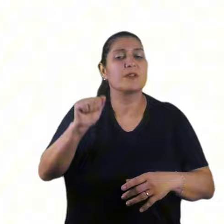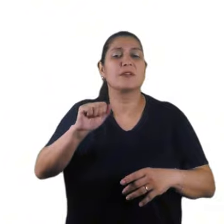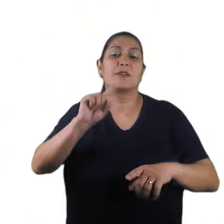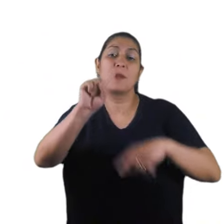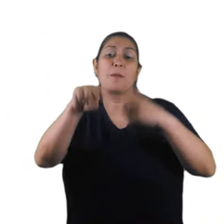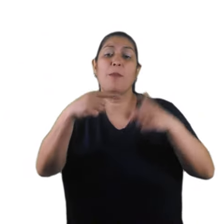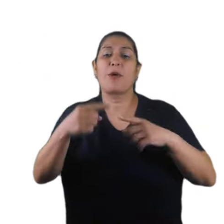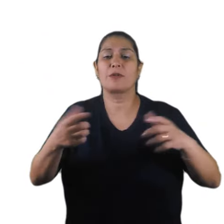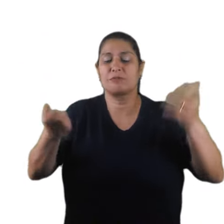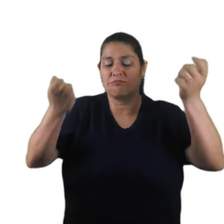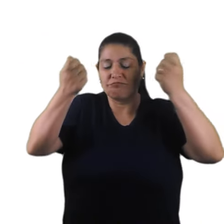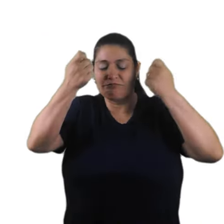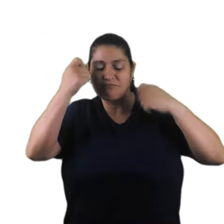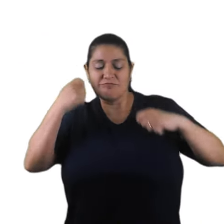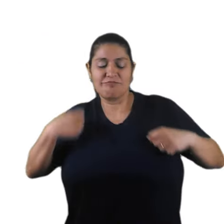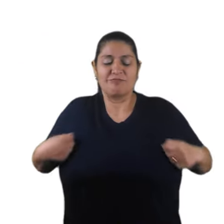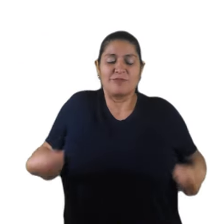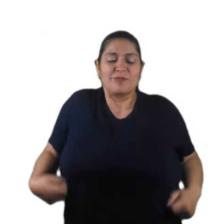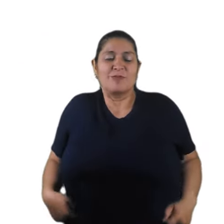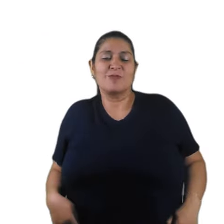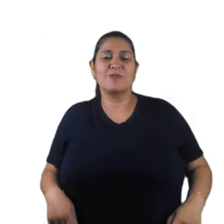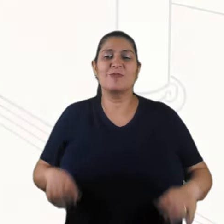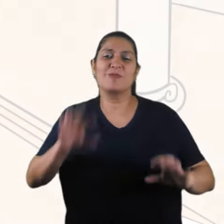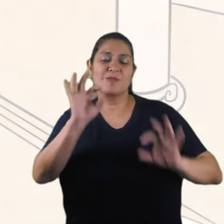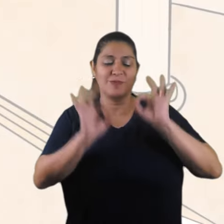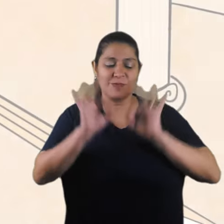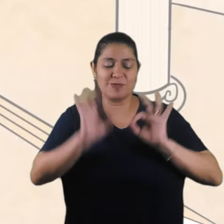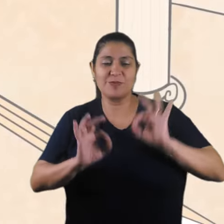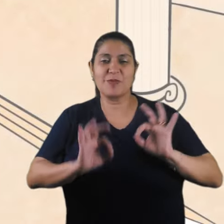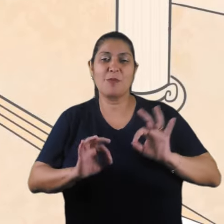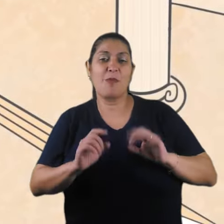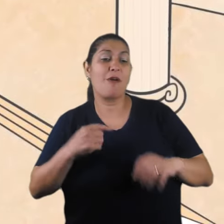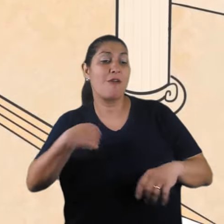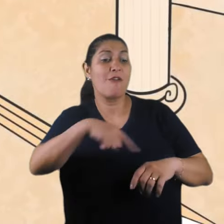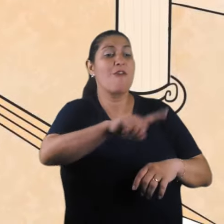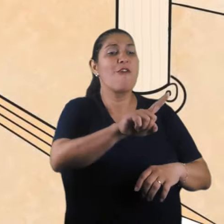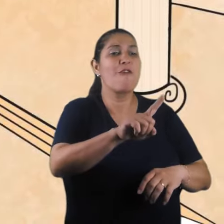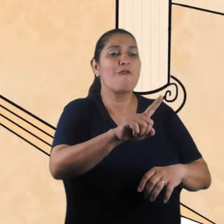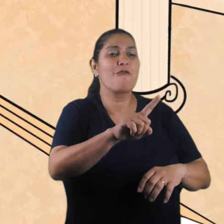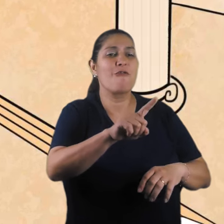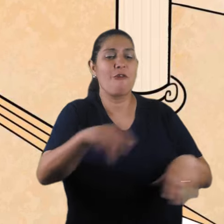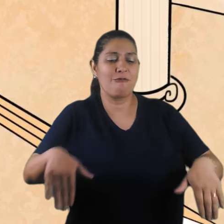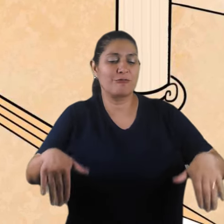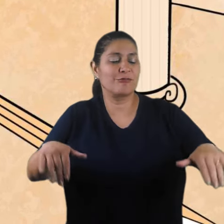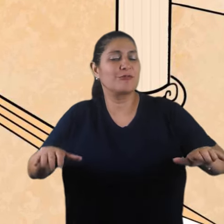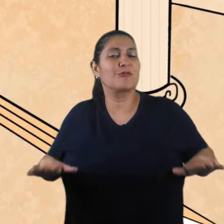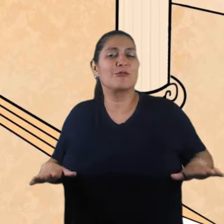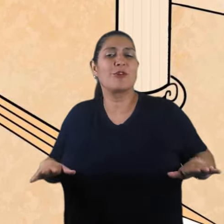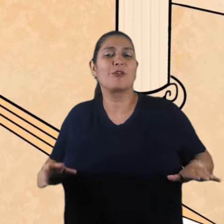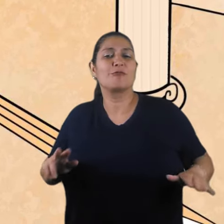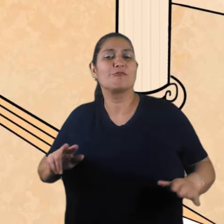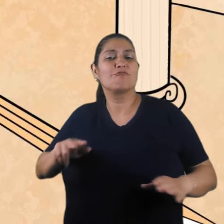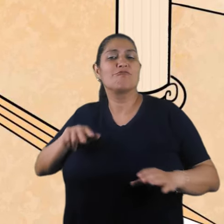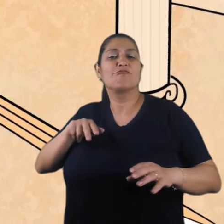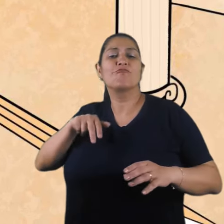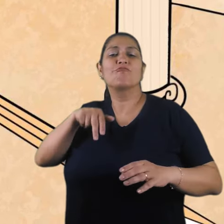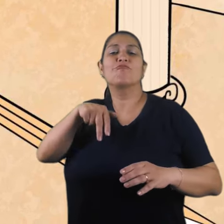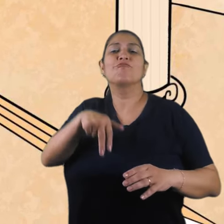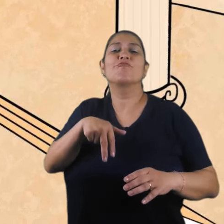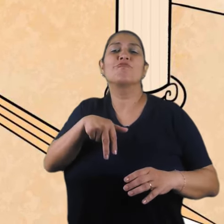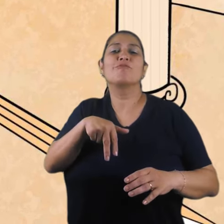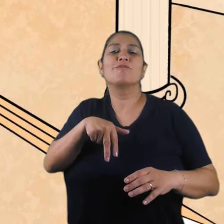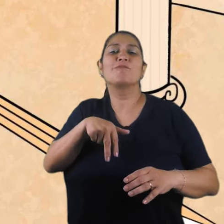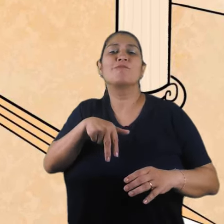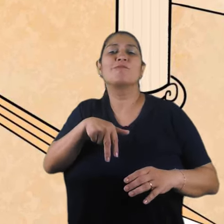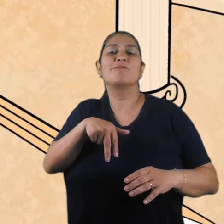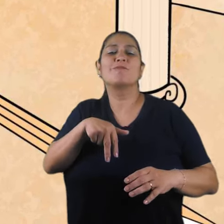3 dias depois, Ester colocou sua roupa de rainha e foi até a sala do trono onde o rei estava, e